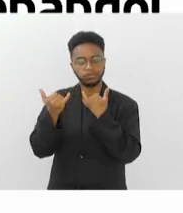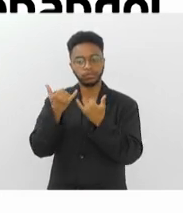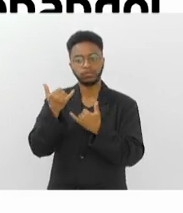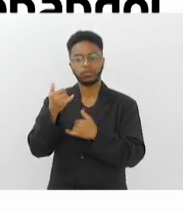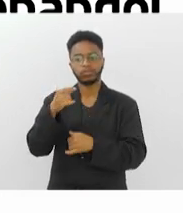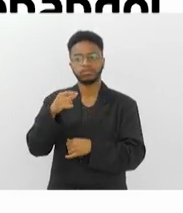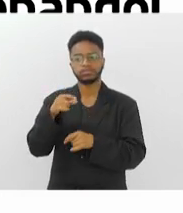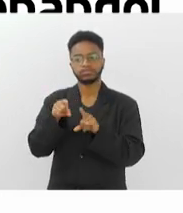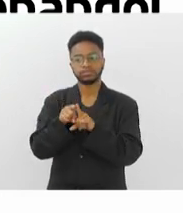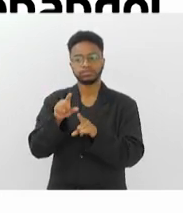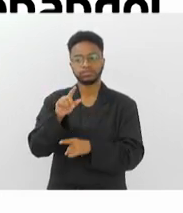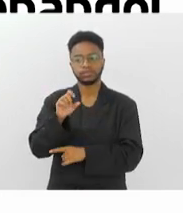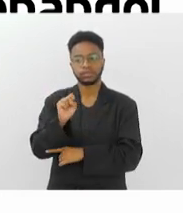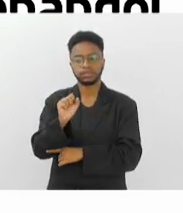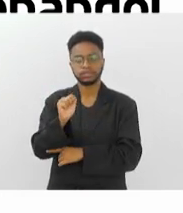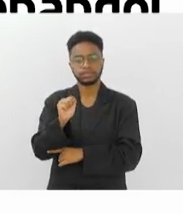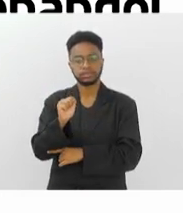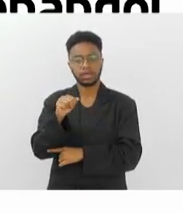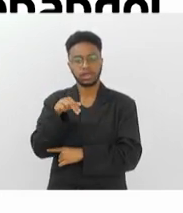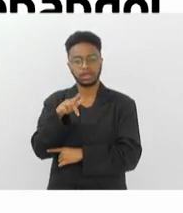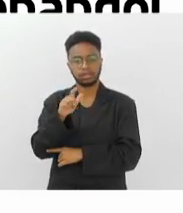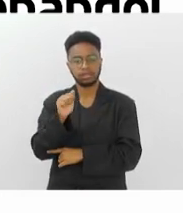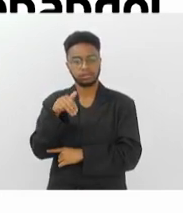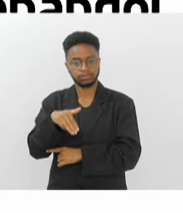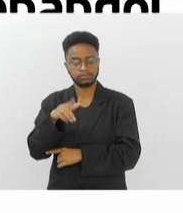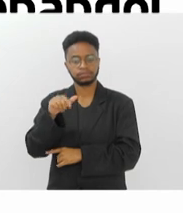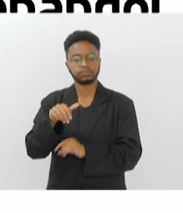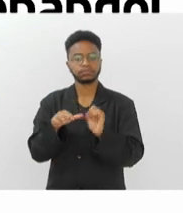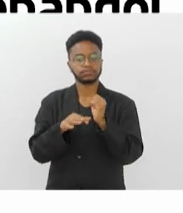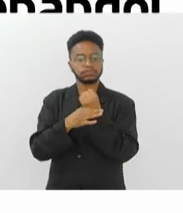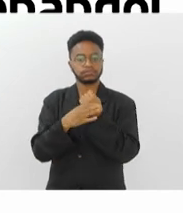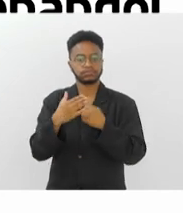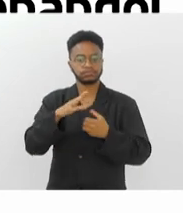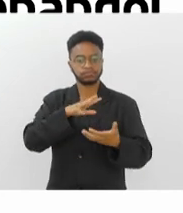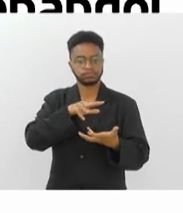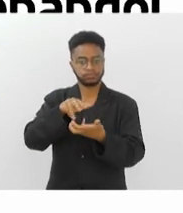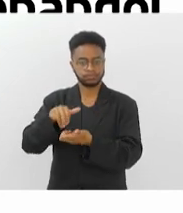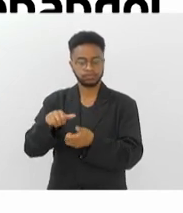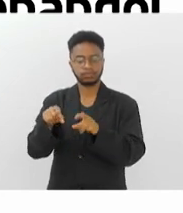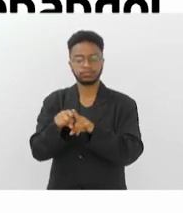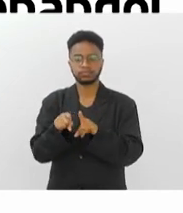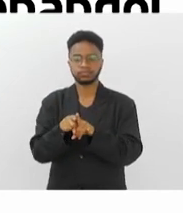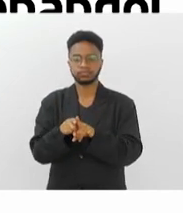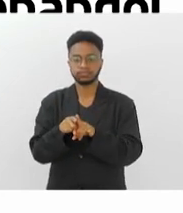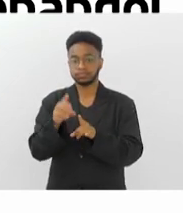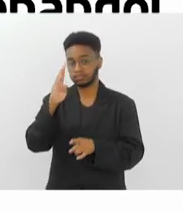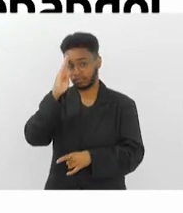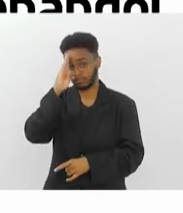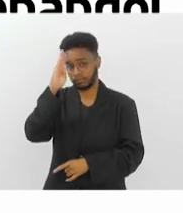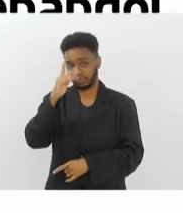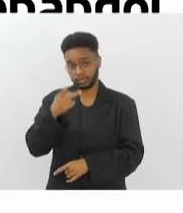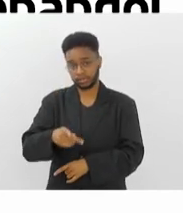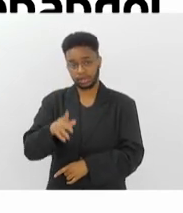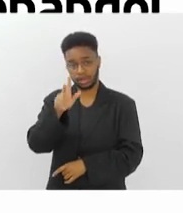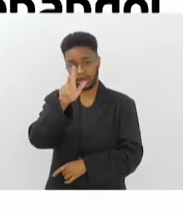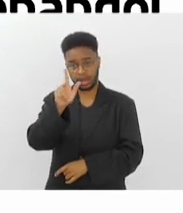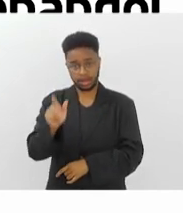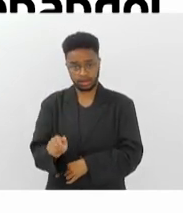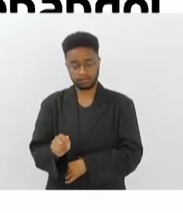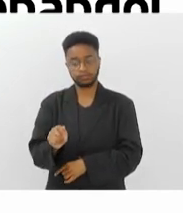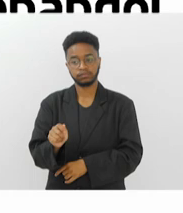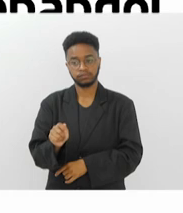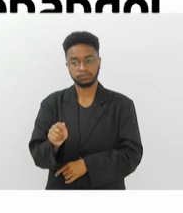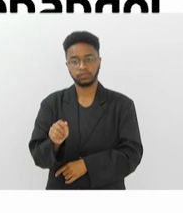Salam, que é uma seguradora internacional e é uma das maiores seguradoras africanas a operar no